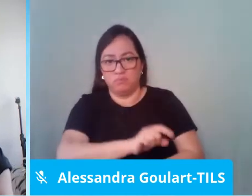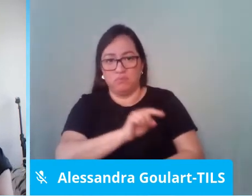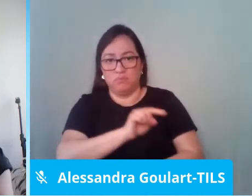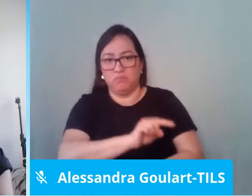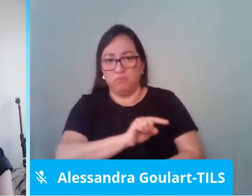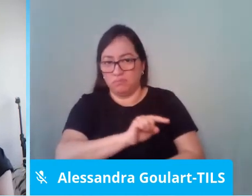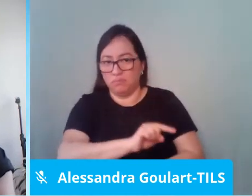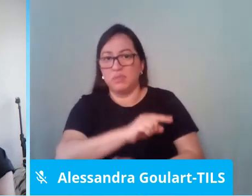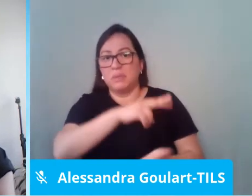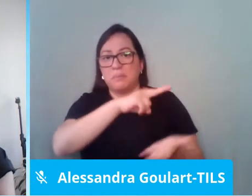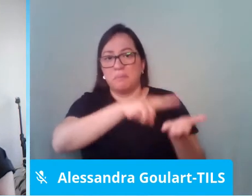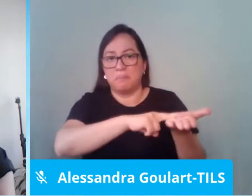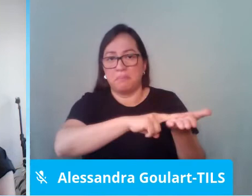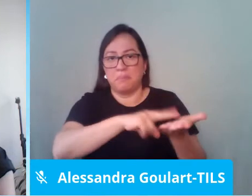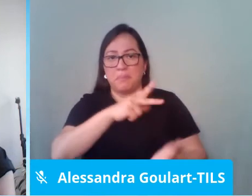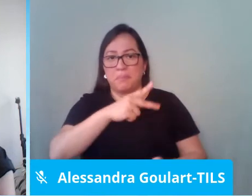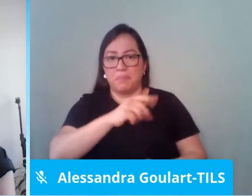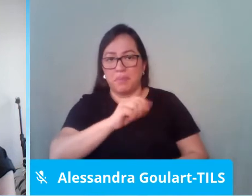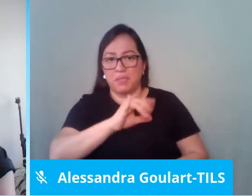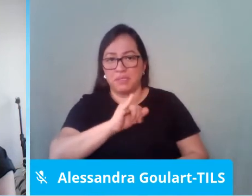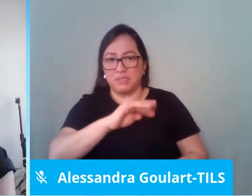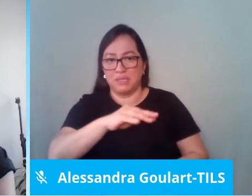ao paciente.